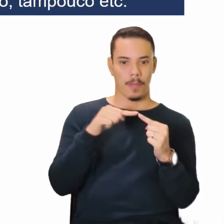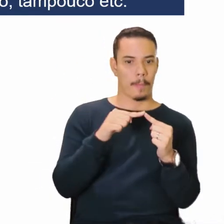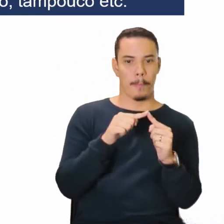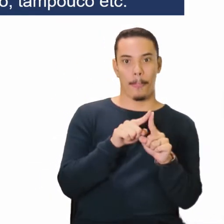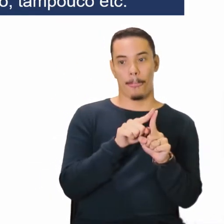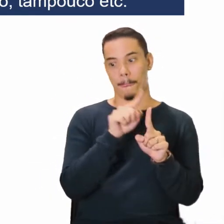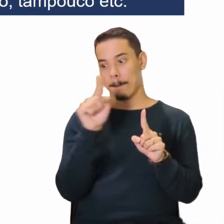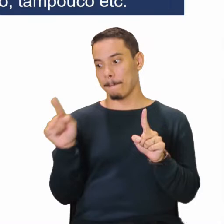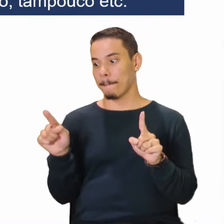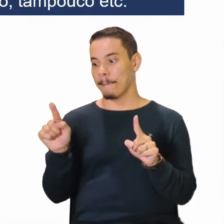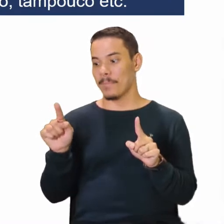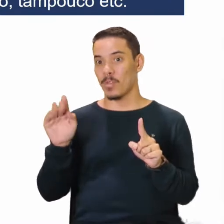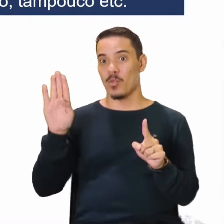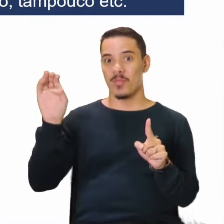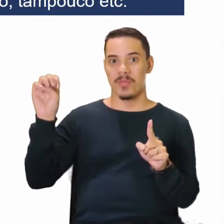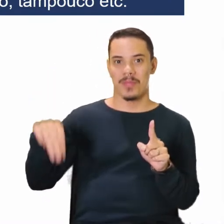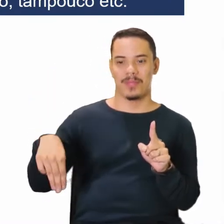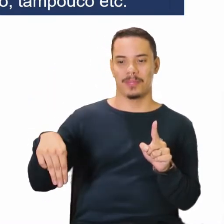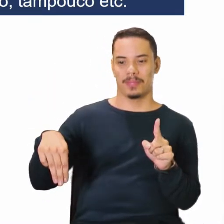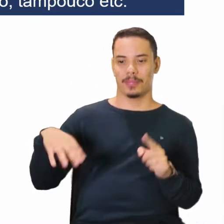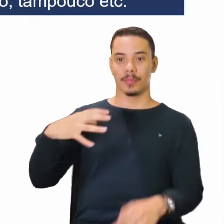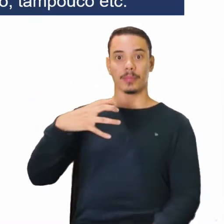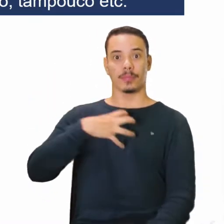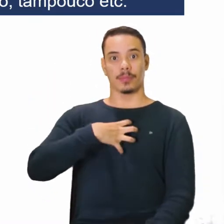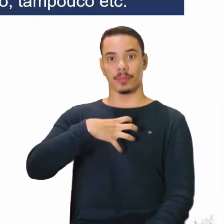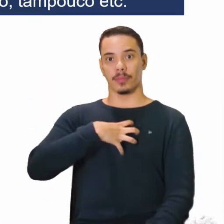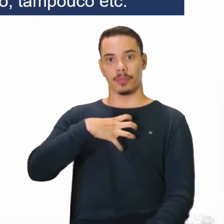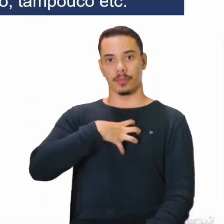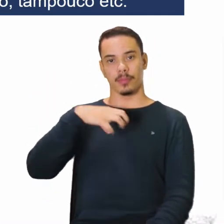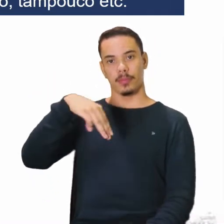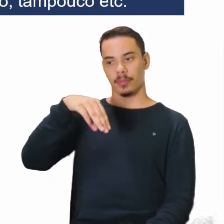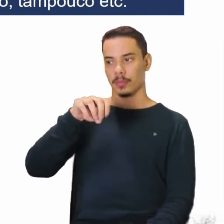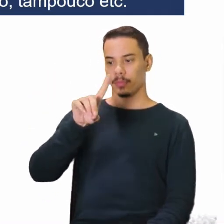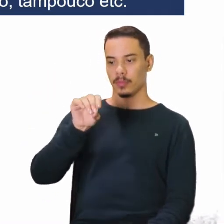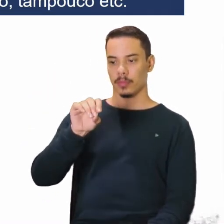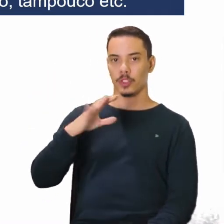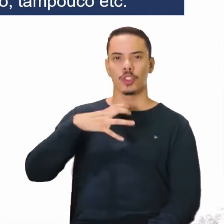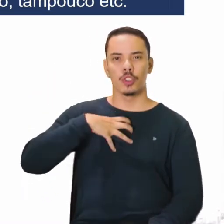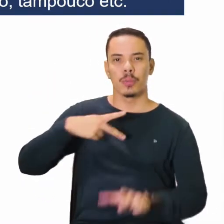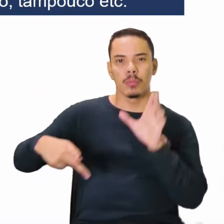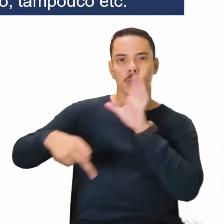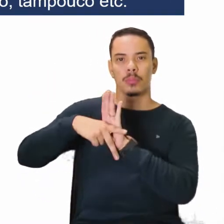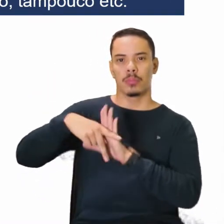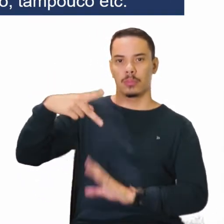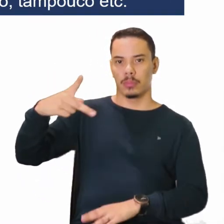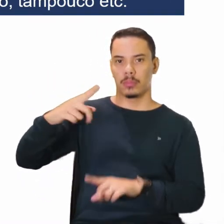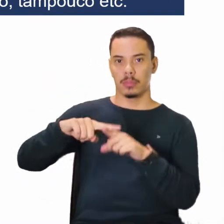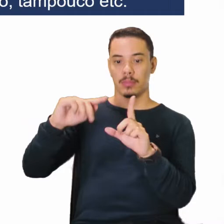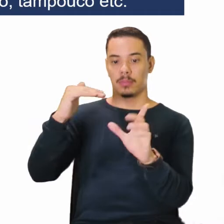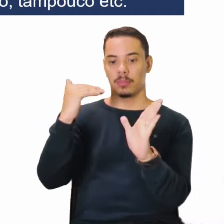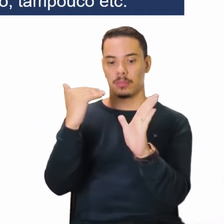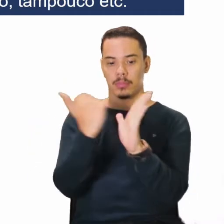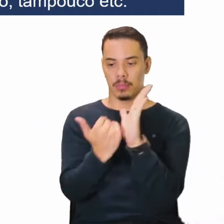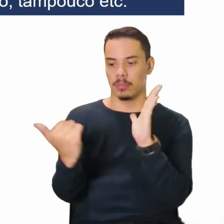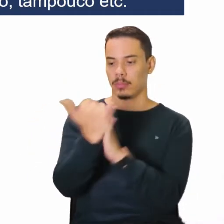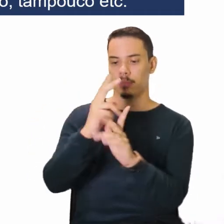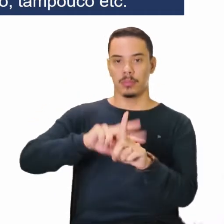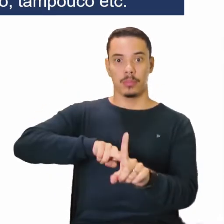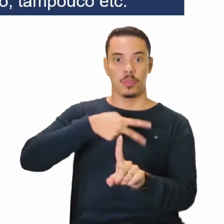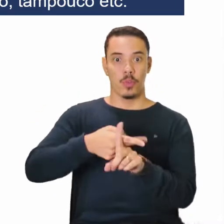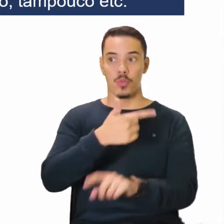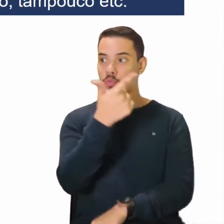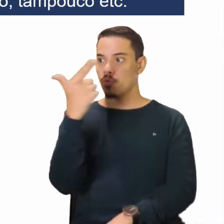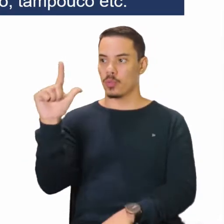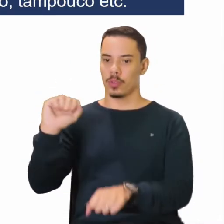sim intensificando quem? O modo dele falar. Então, intensificou outro advérbio, viu